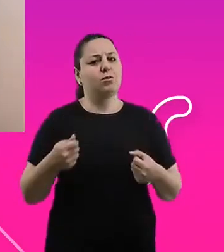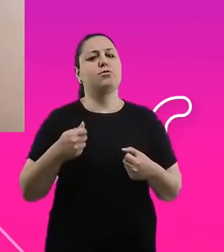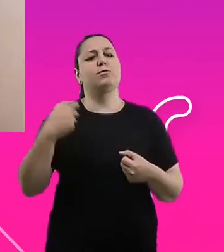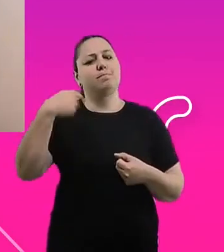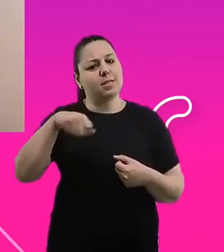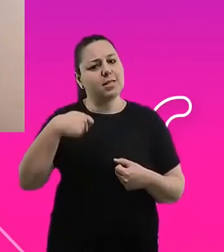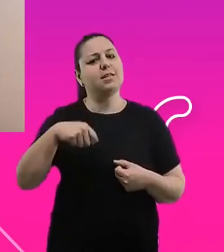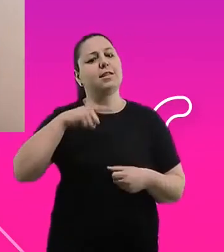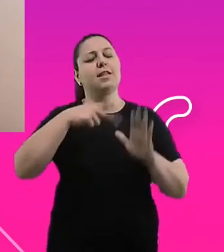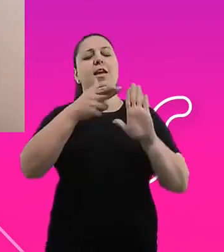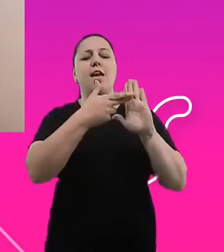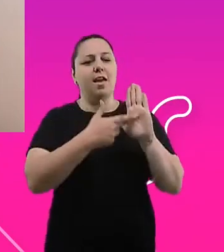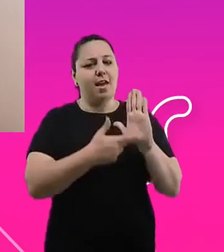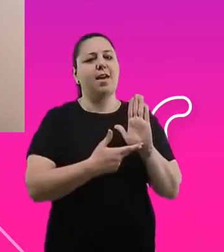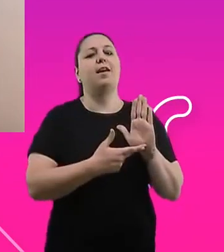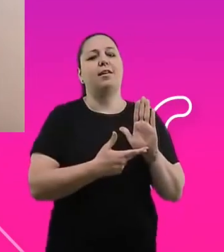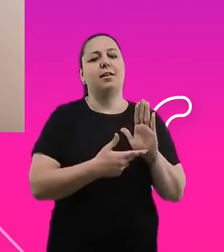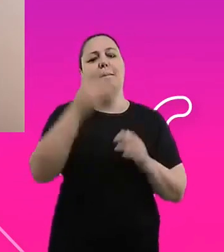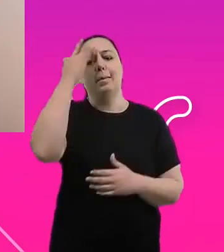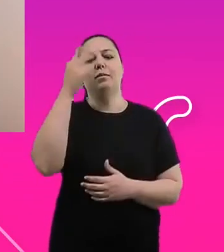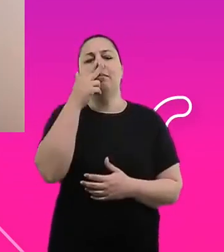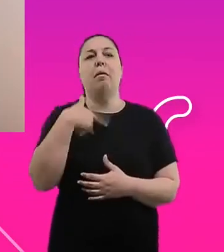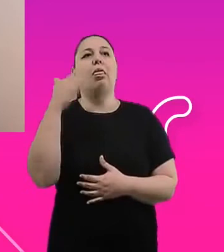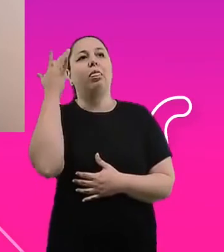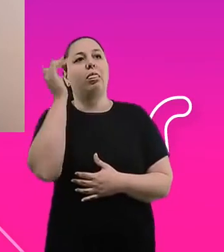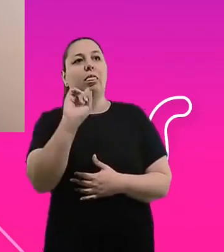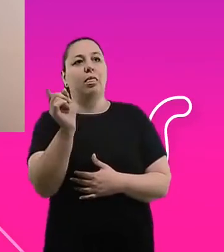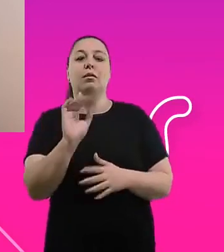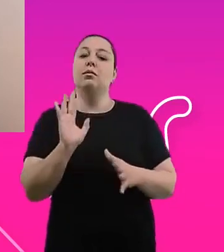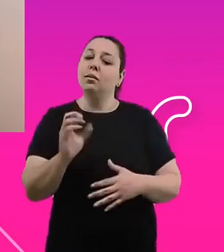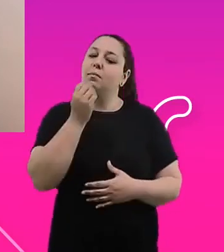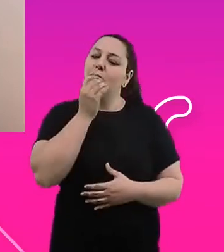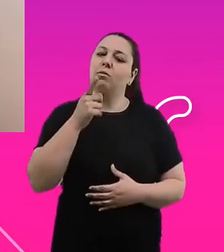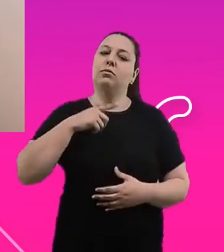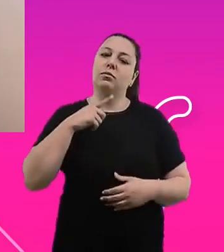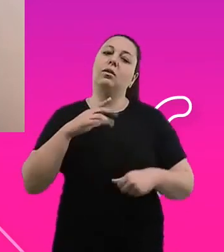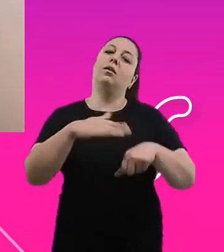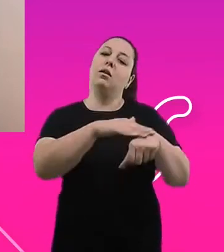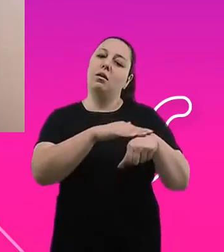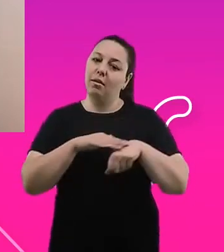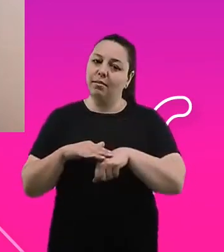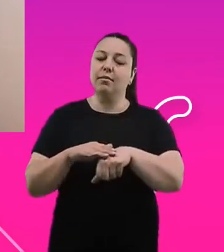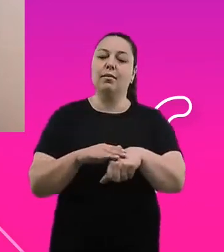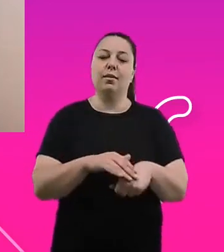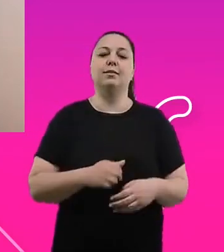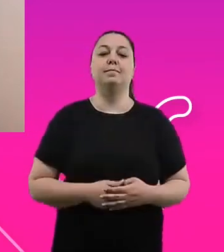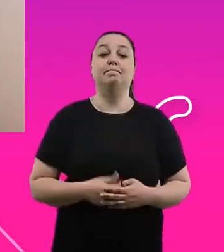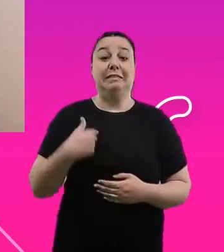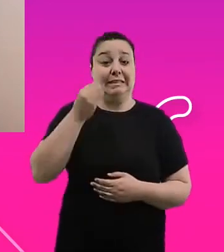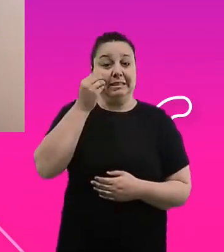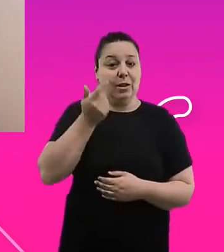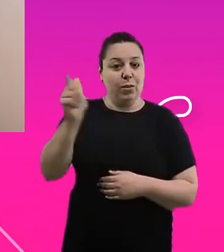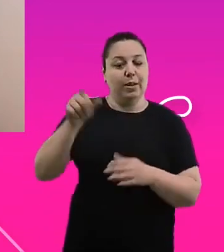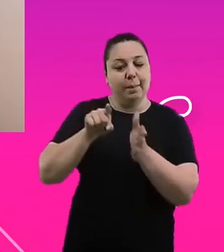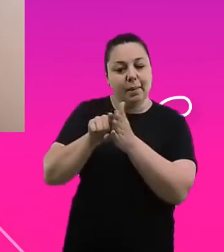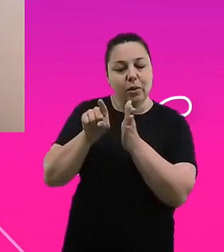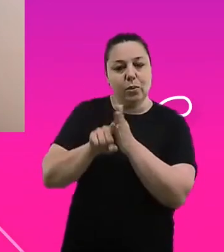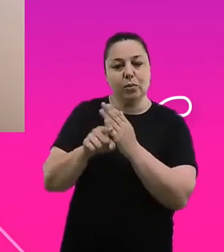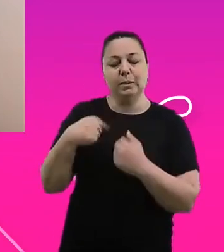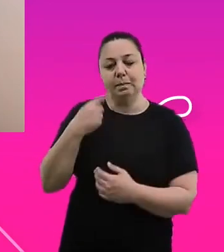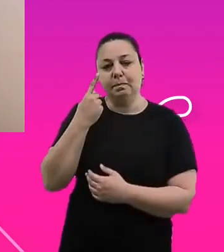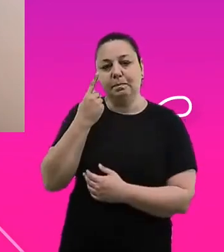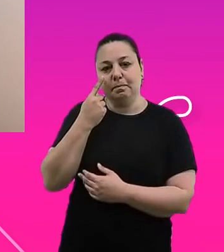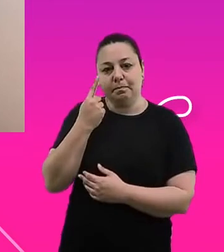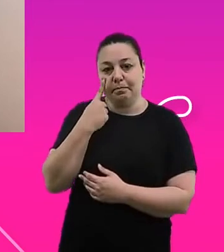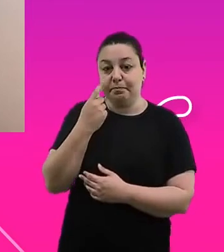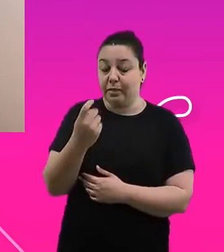no nome do grupo. Bom, quero tentar fazer mais duas perguntas, vamos ver se a gente consegue. Uma que eu achei bem interessante, que é um pouco mais